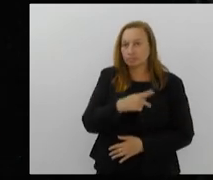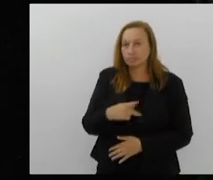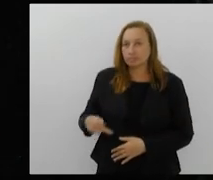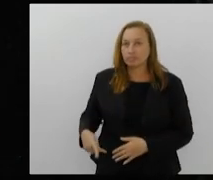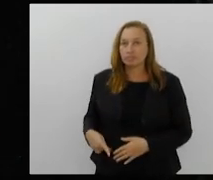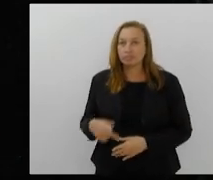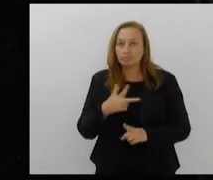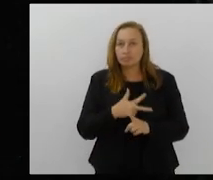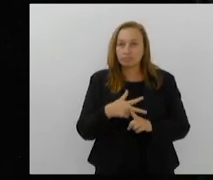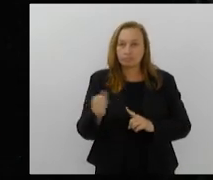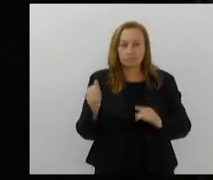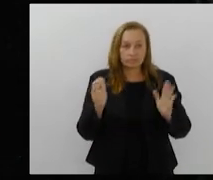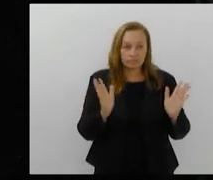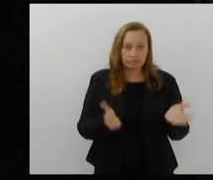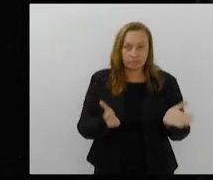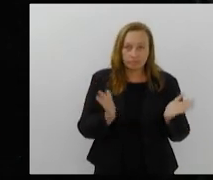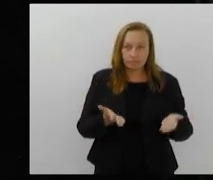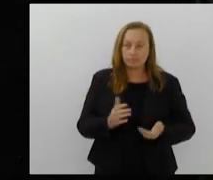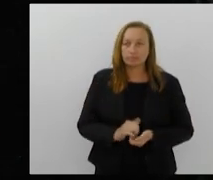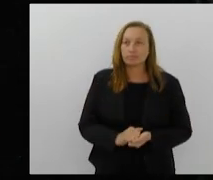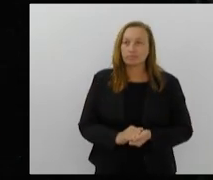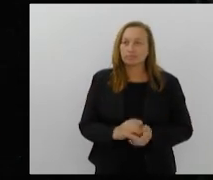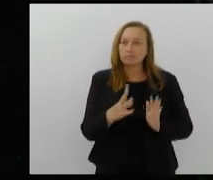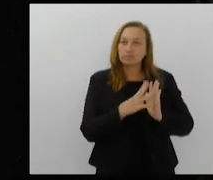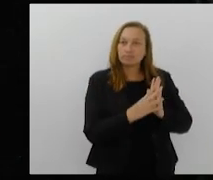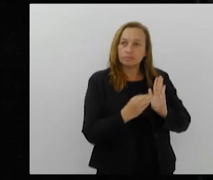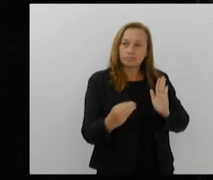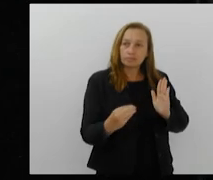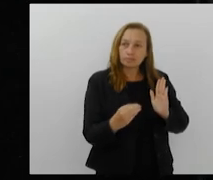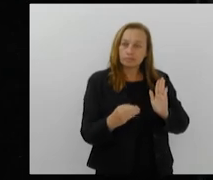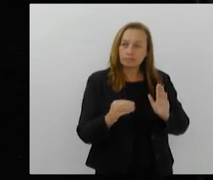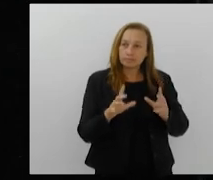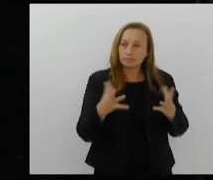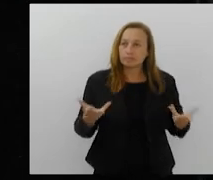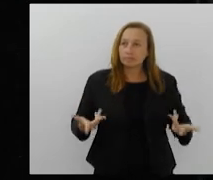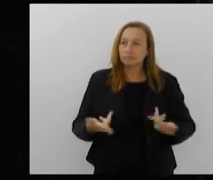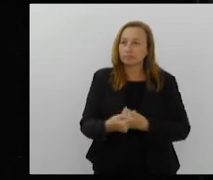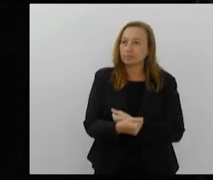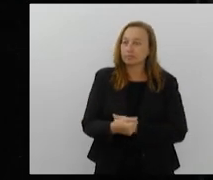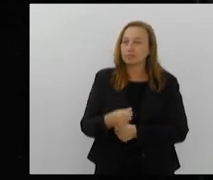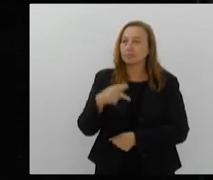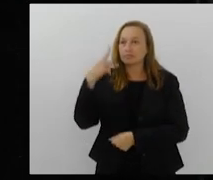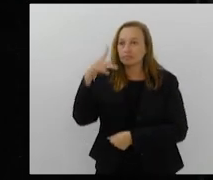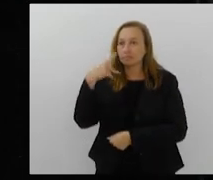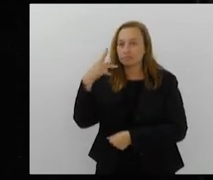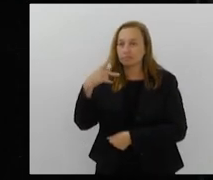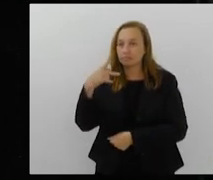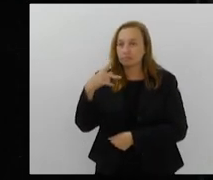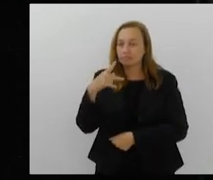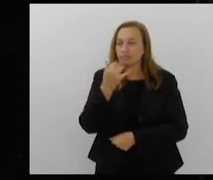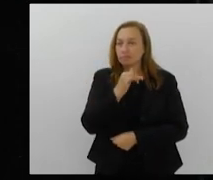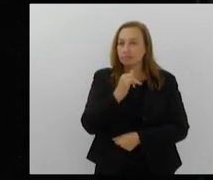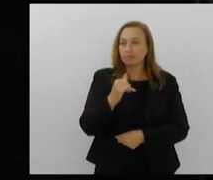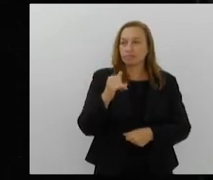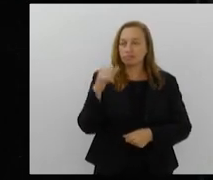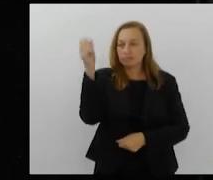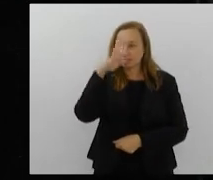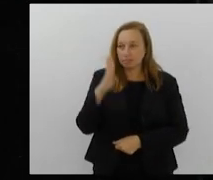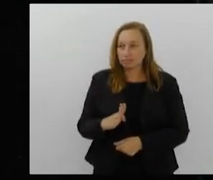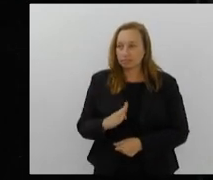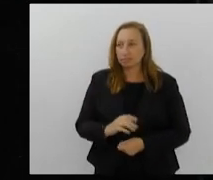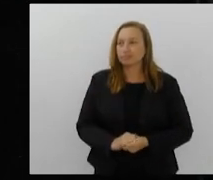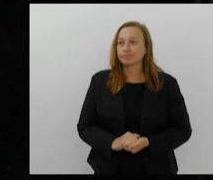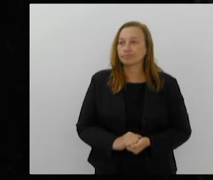dessa vitória de hoje e desse exemplo incrível que o Parlamento Fluminense dá a todo o Brasil,